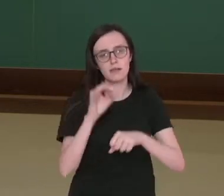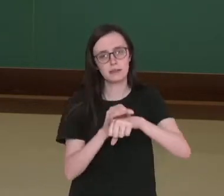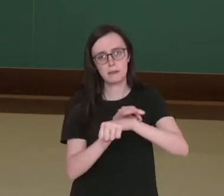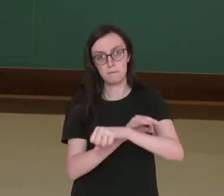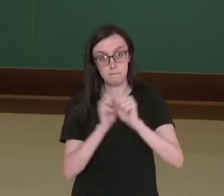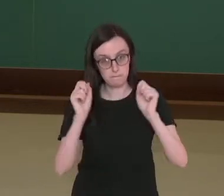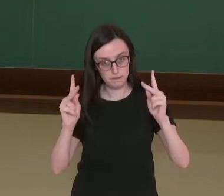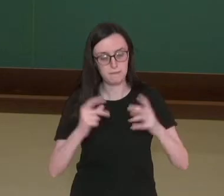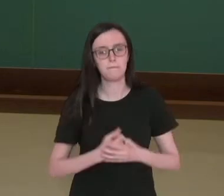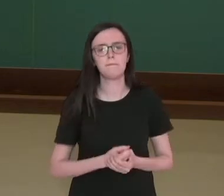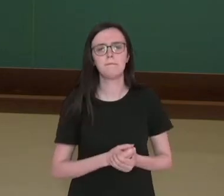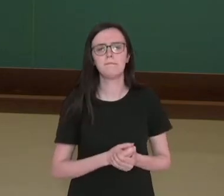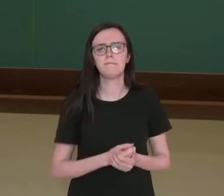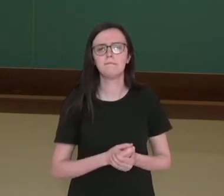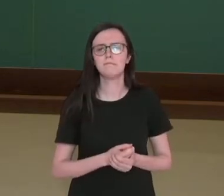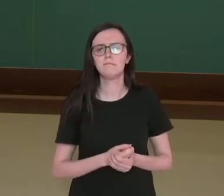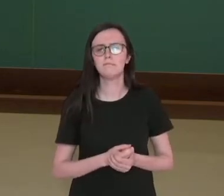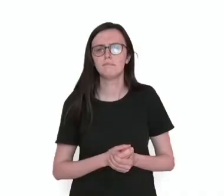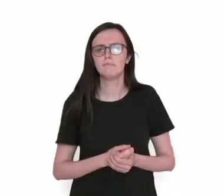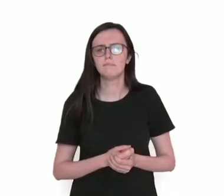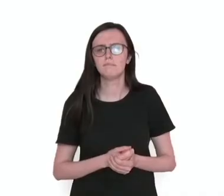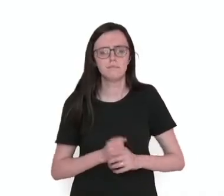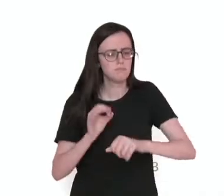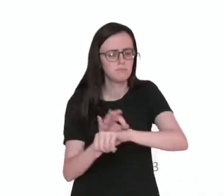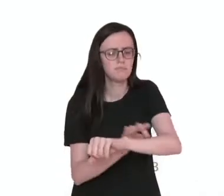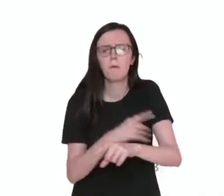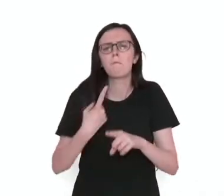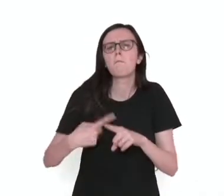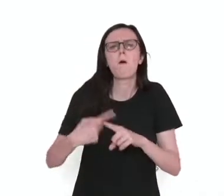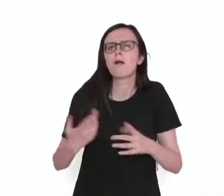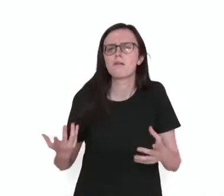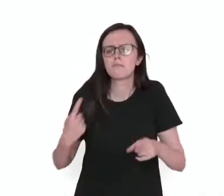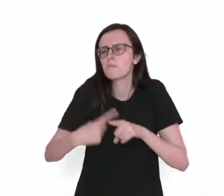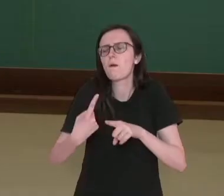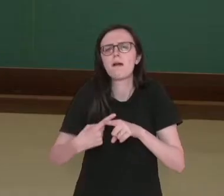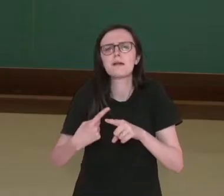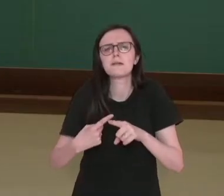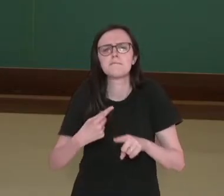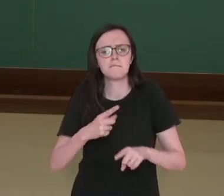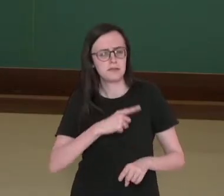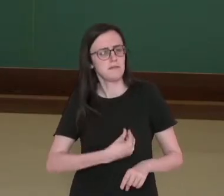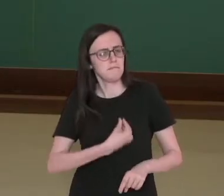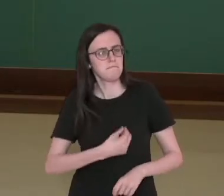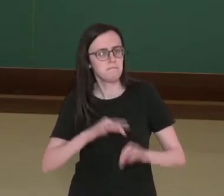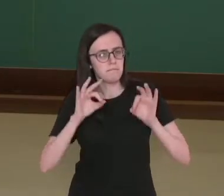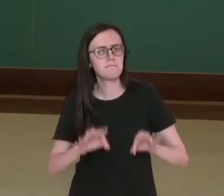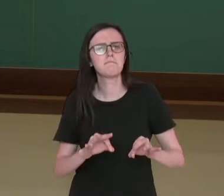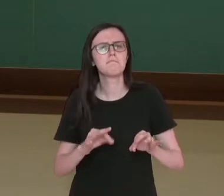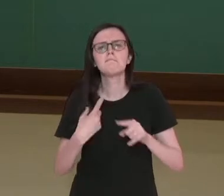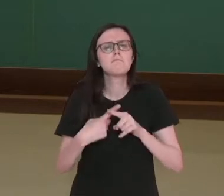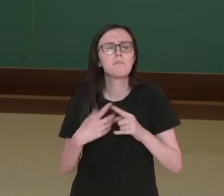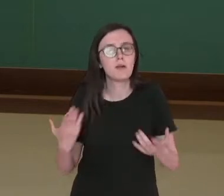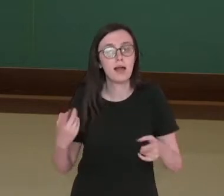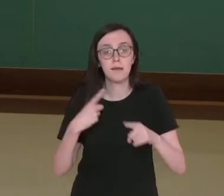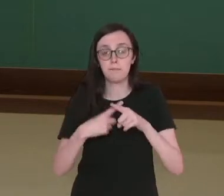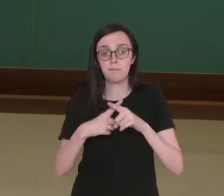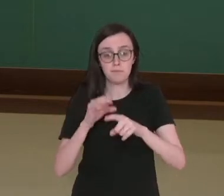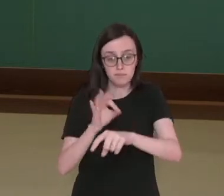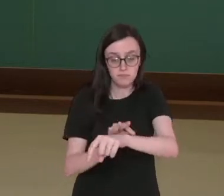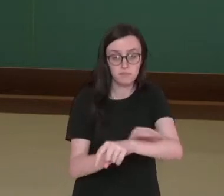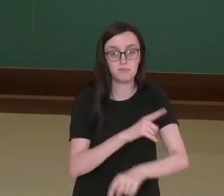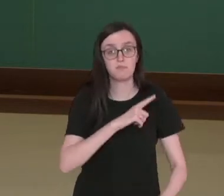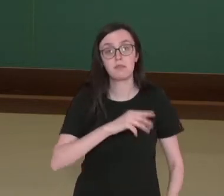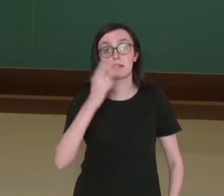tá? Então, olha, o que a célula tem? Por que ela consegue ter vida só com uma célula? Porque a célula tem